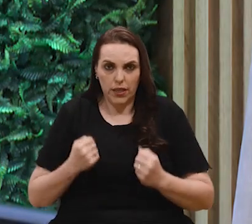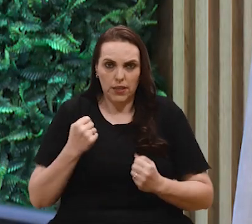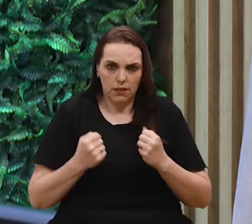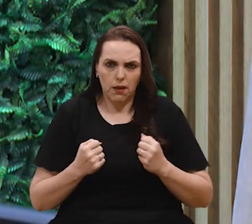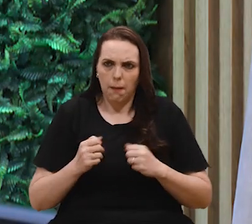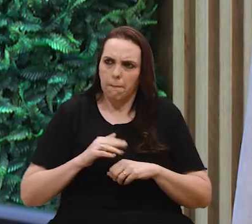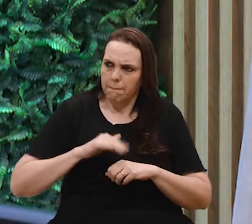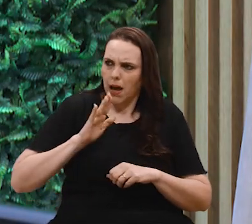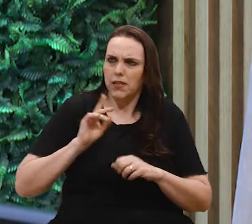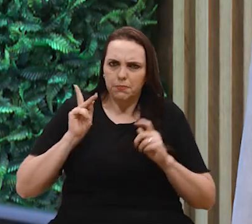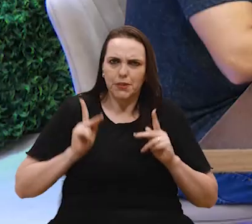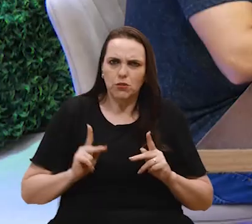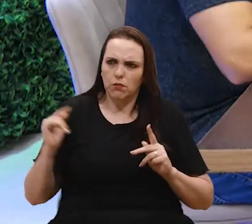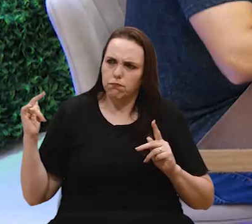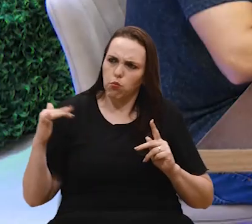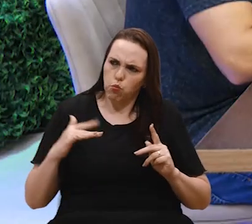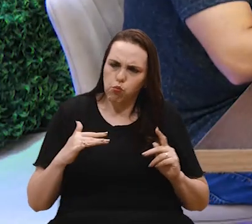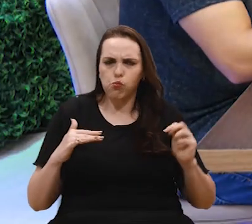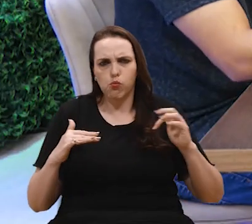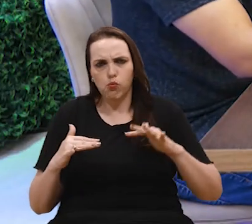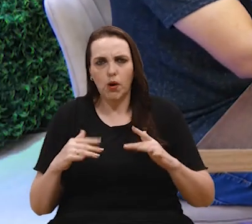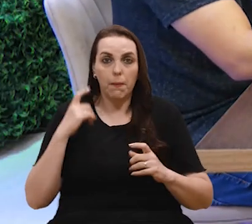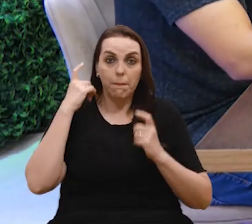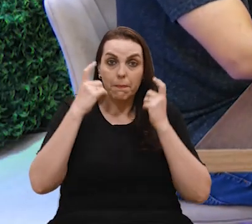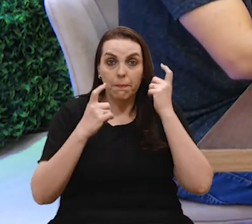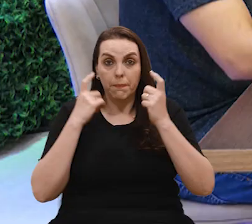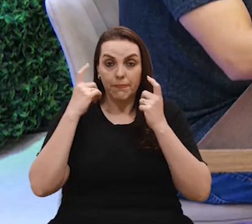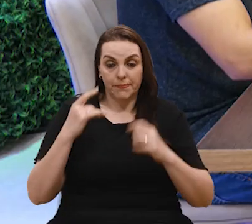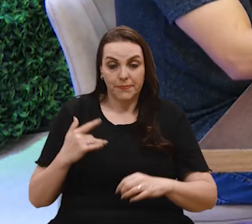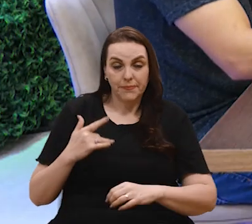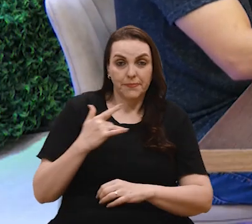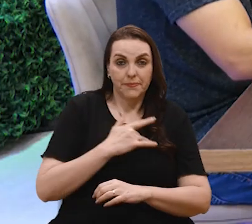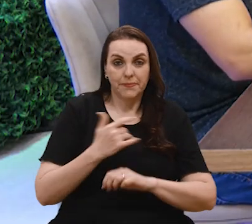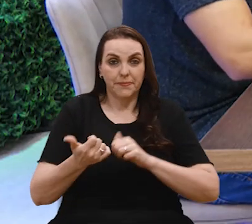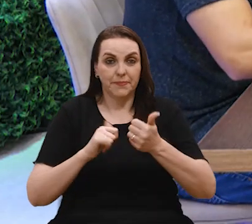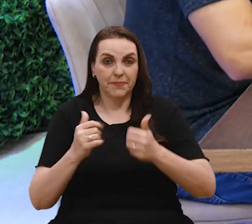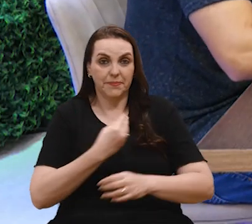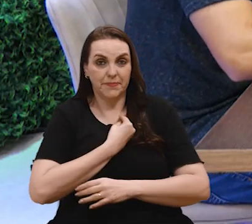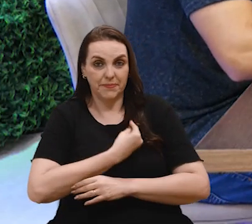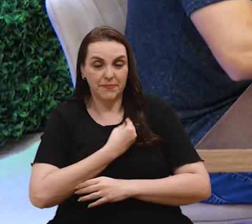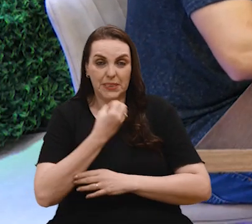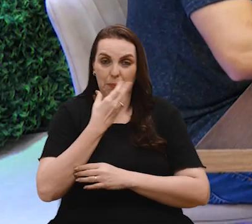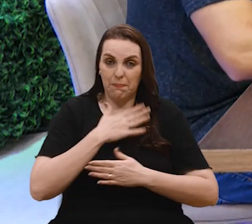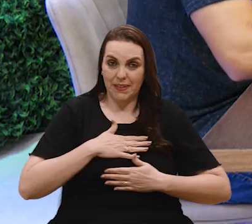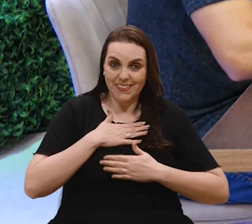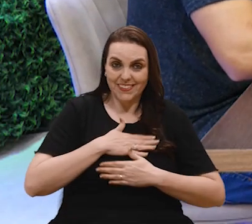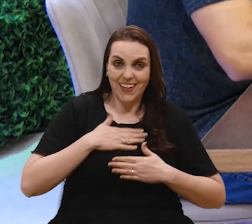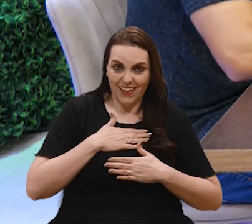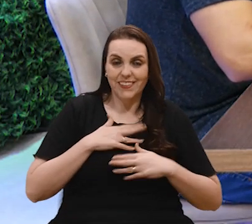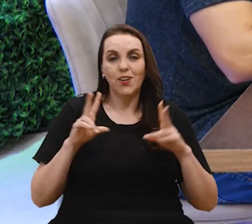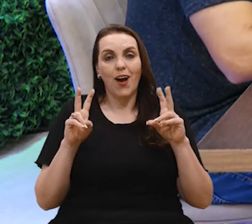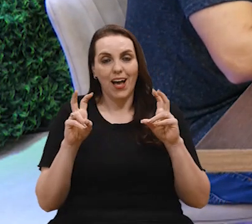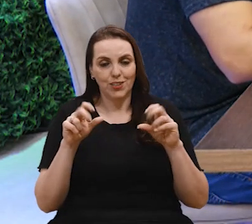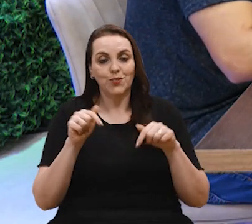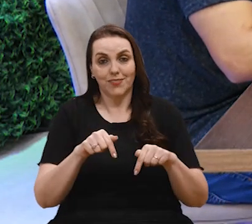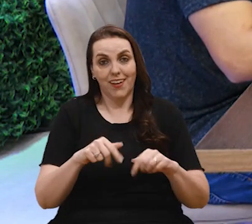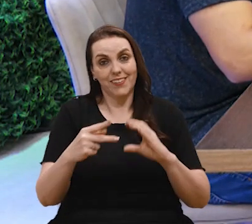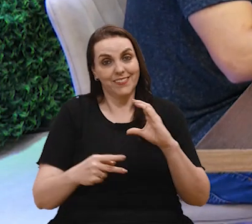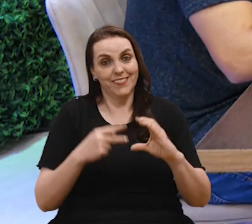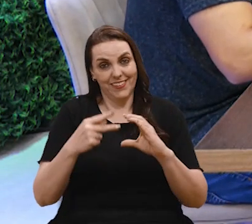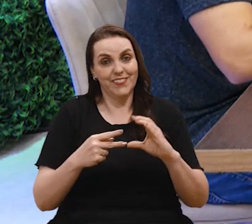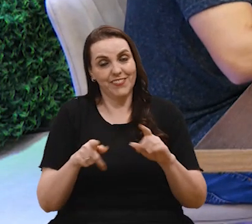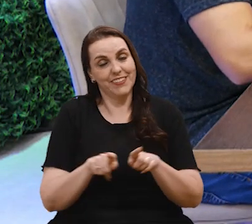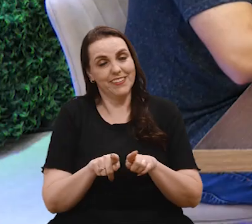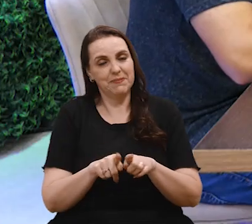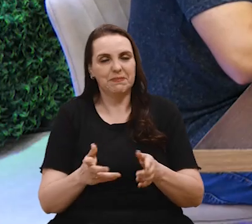mais gente preocupada com saúde, com qualidade de vida, com bem-estar. Então, esses assuntos também têm que estar aqui na Câmara